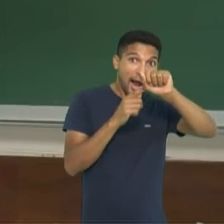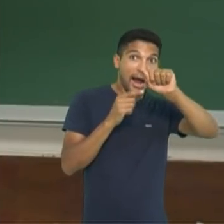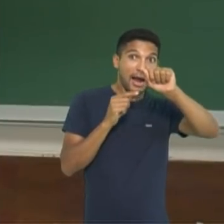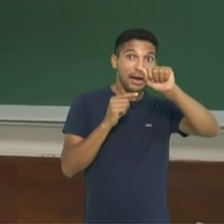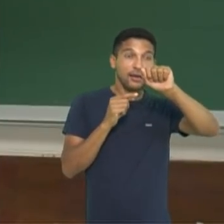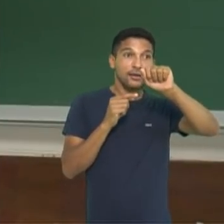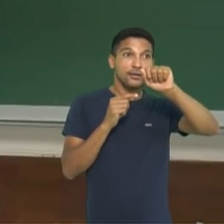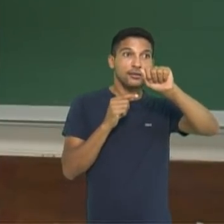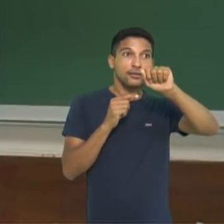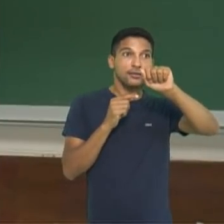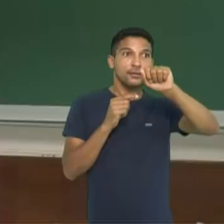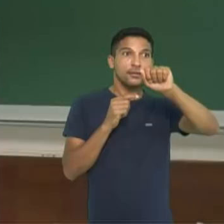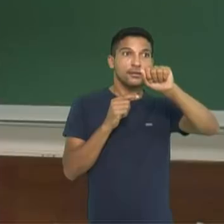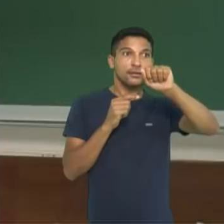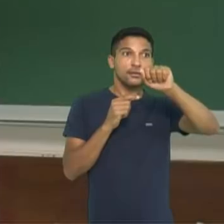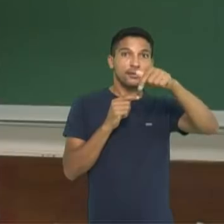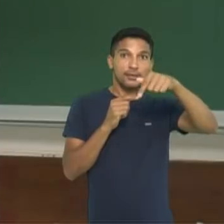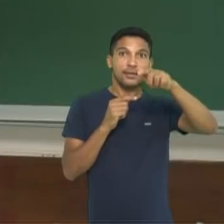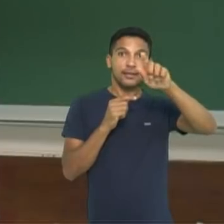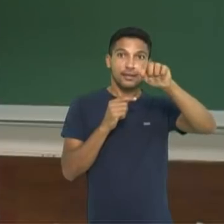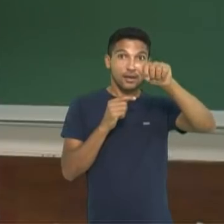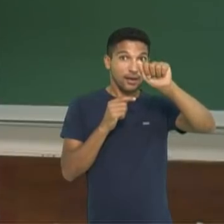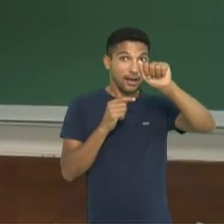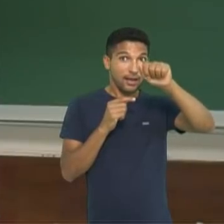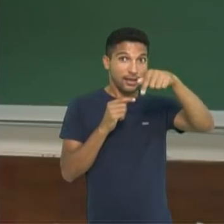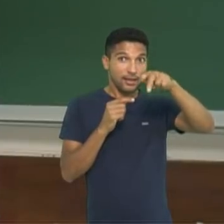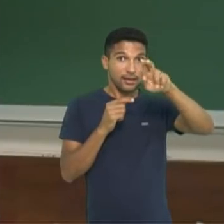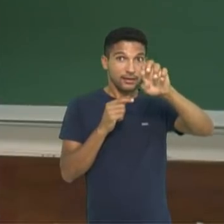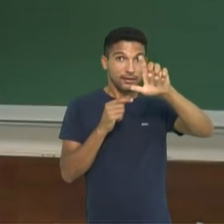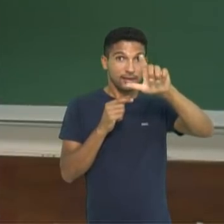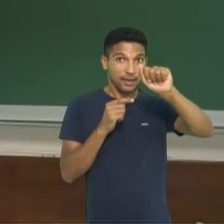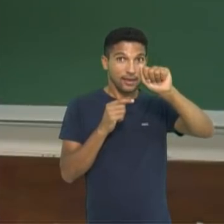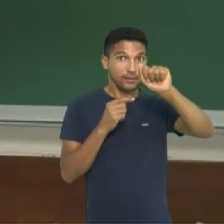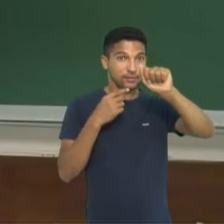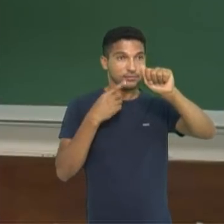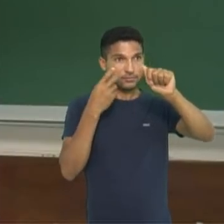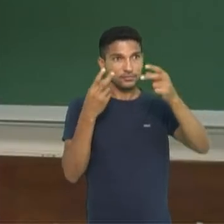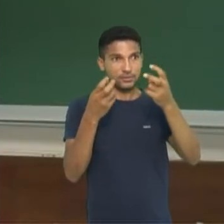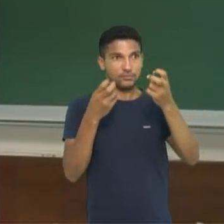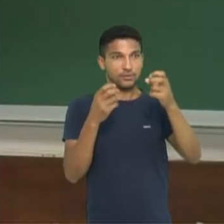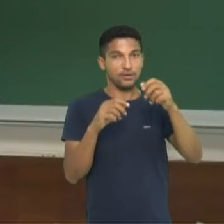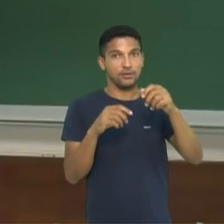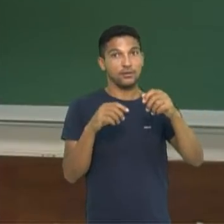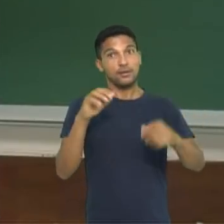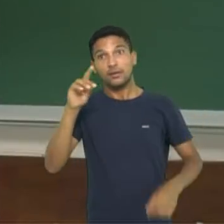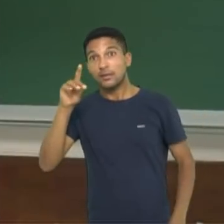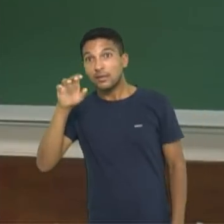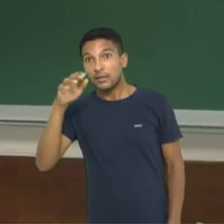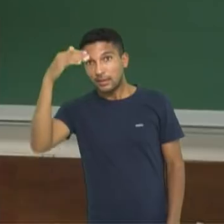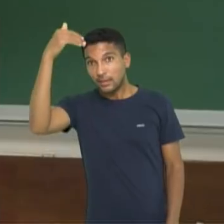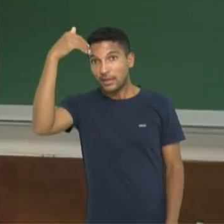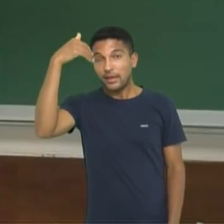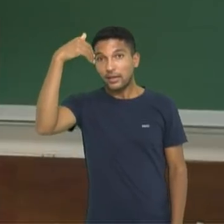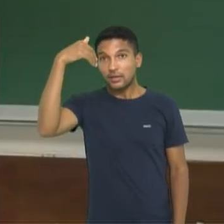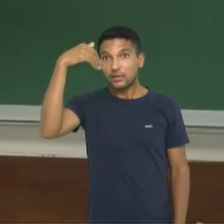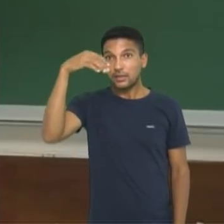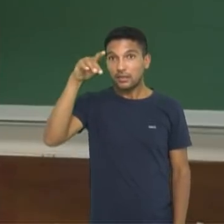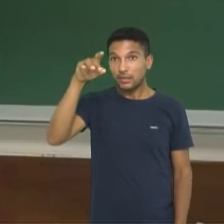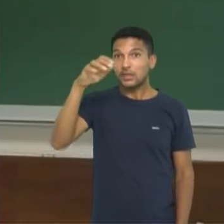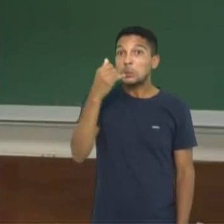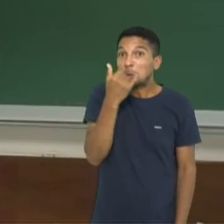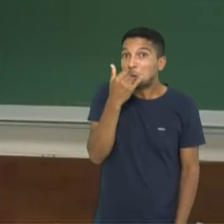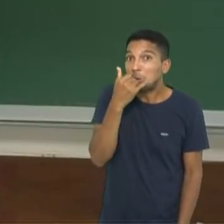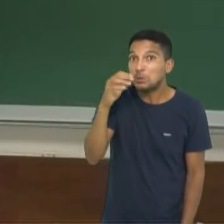desculpa deixa de ser verbo e passa a ser substantivo. Né? Então, quando eu digo a desculpa, eu tenho que essa palavra é um